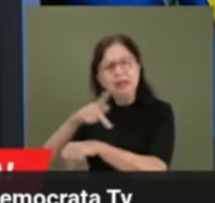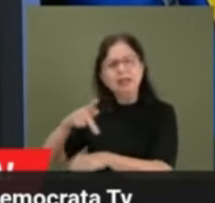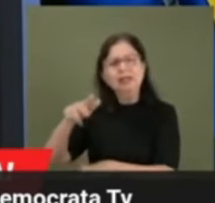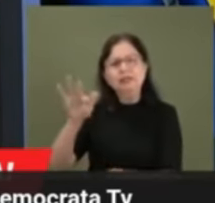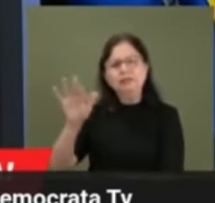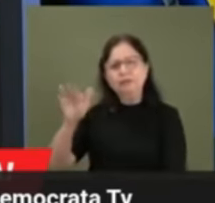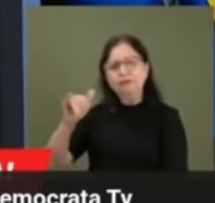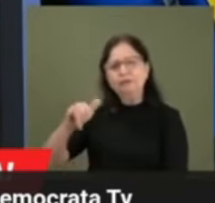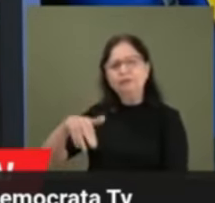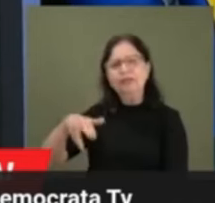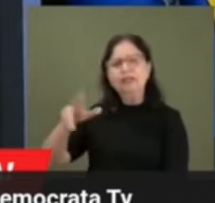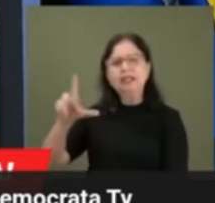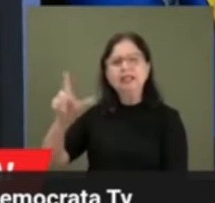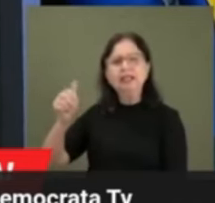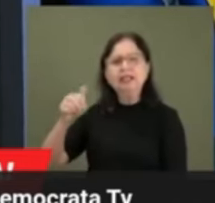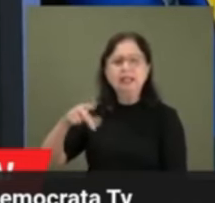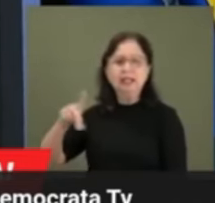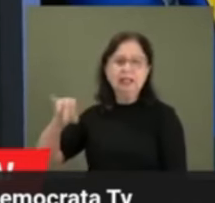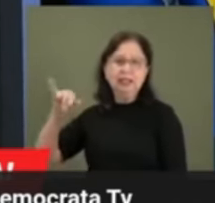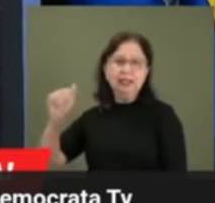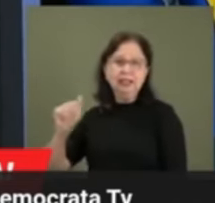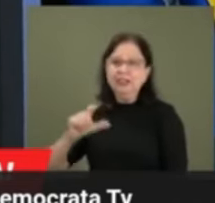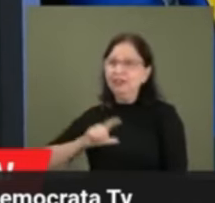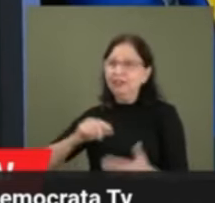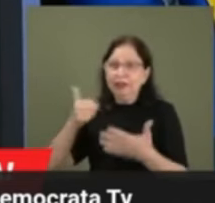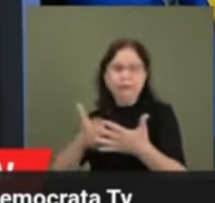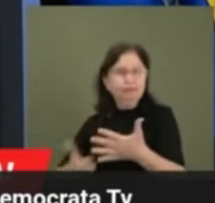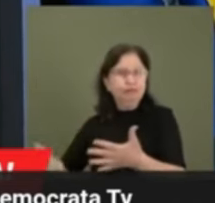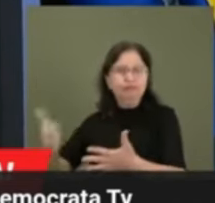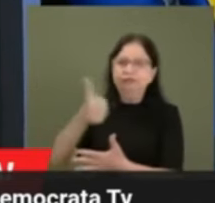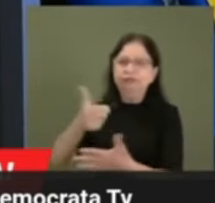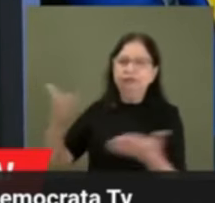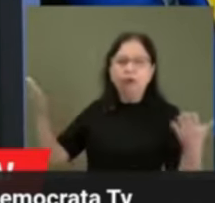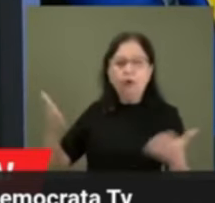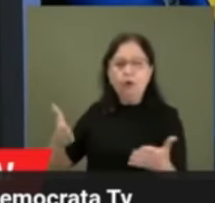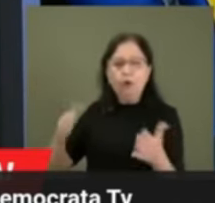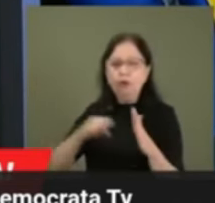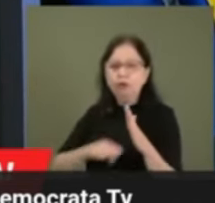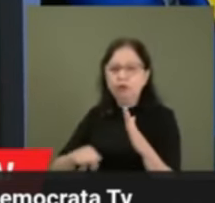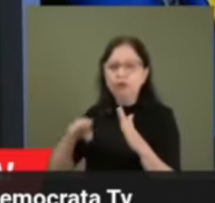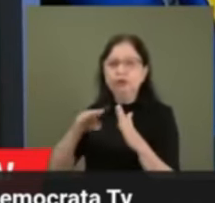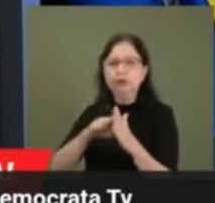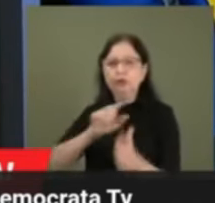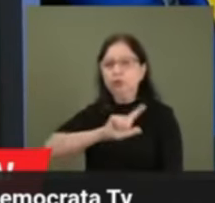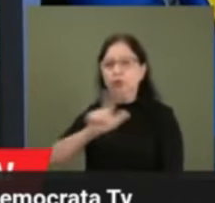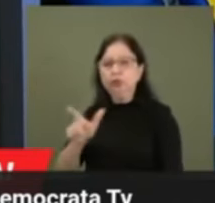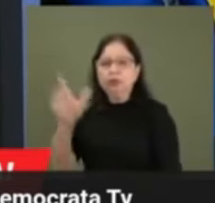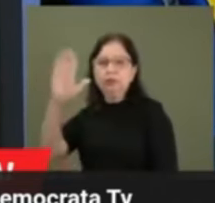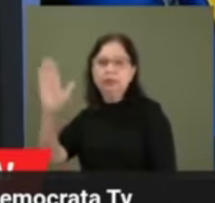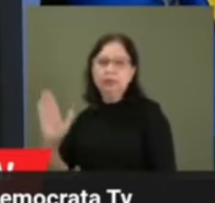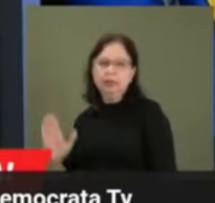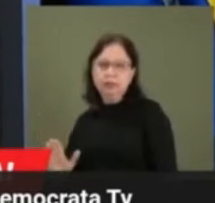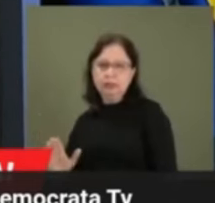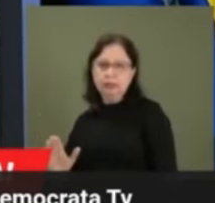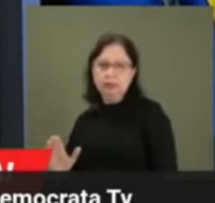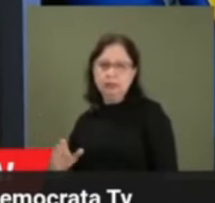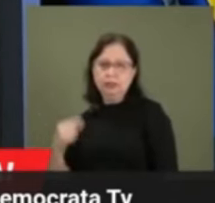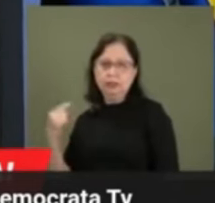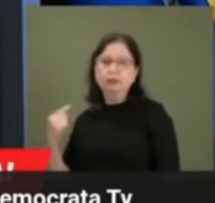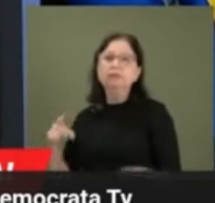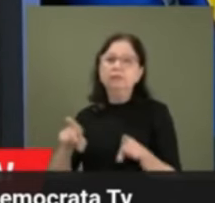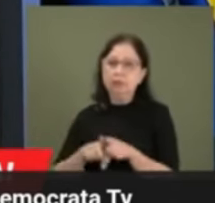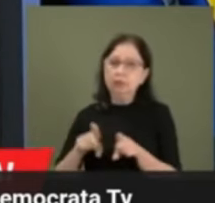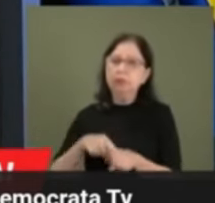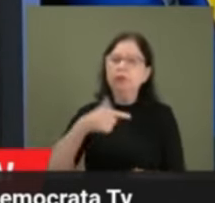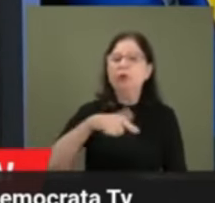maior um lugar de destaque maior do que o gigantesco Brasil do que a nossa Pátria verde amarela A pequenina a ex-república Soviética